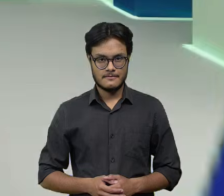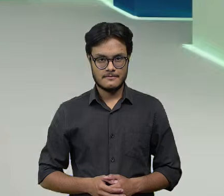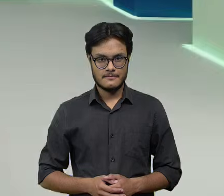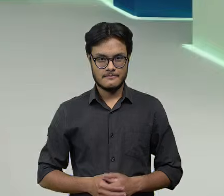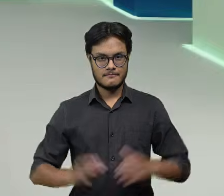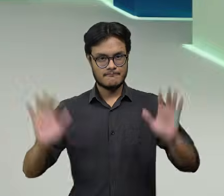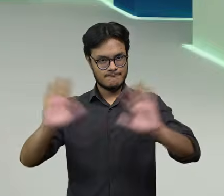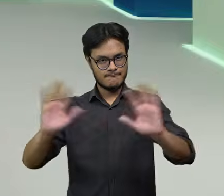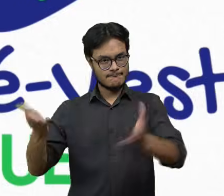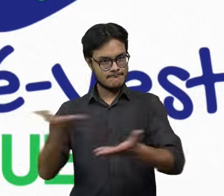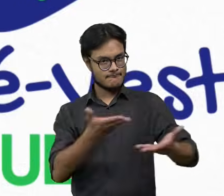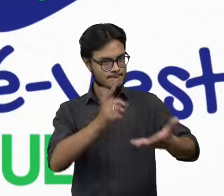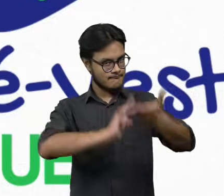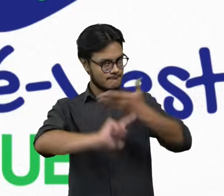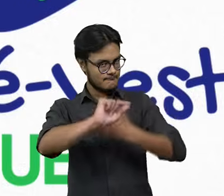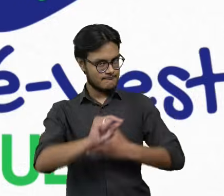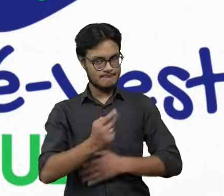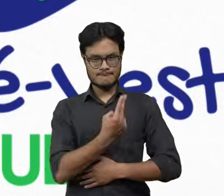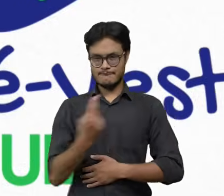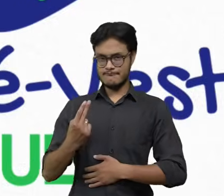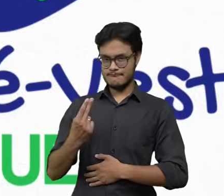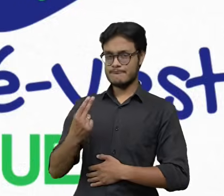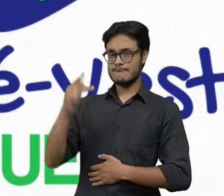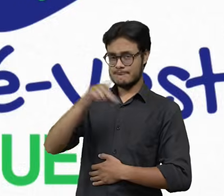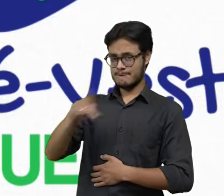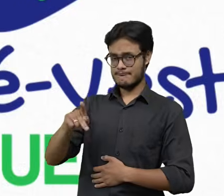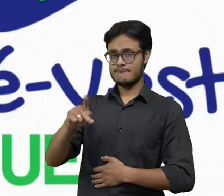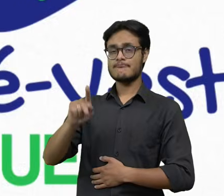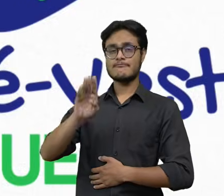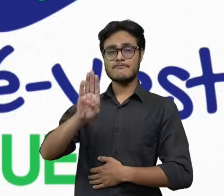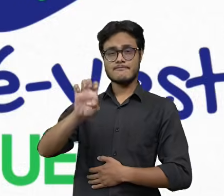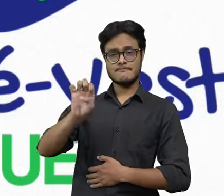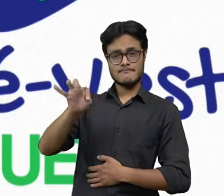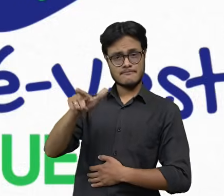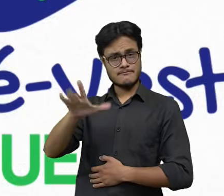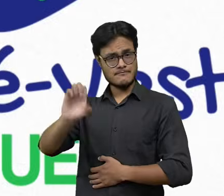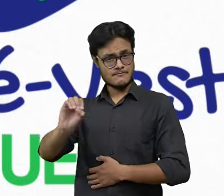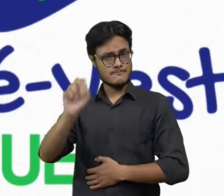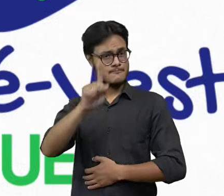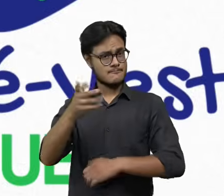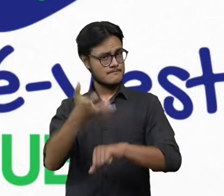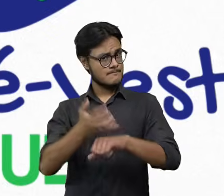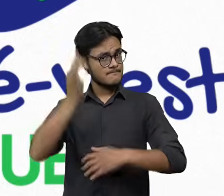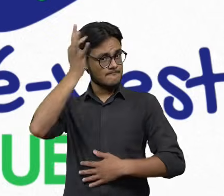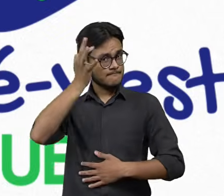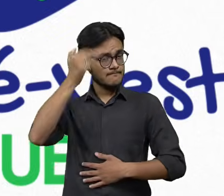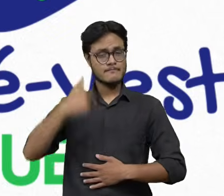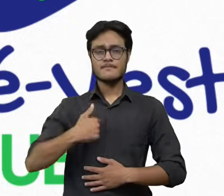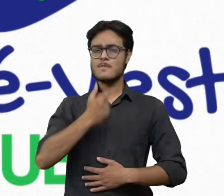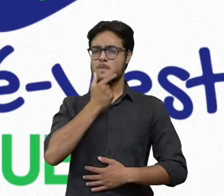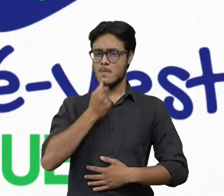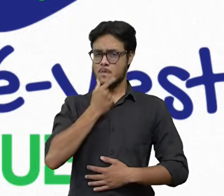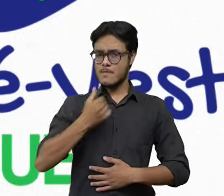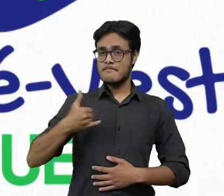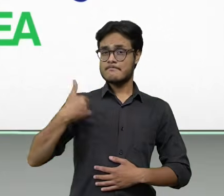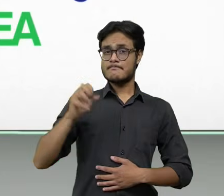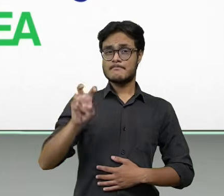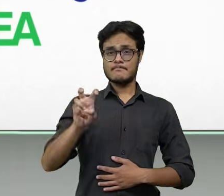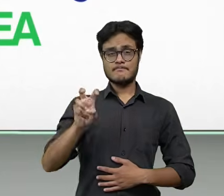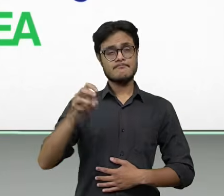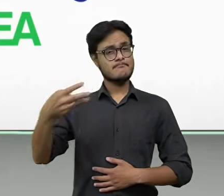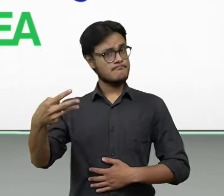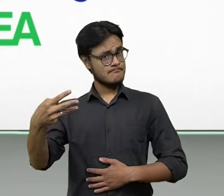Seja bem-vindo ao Preveste UEA. Eu sou o Betão, teu professor de física. Sou do sexo masculino, tenho 53